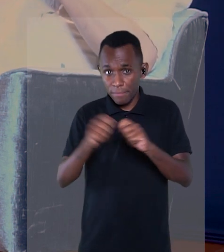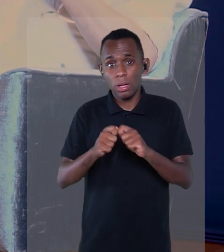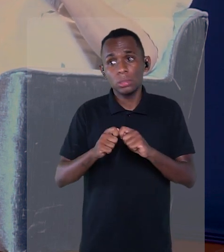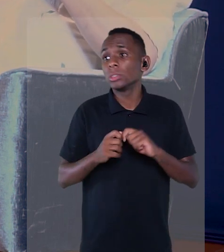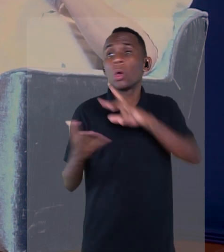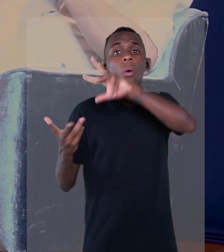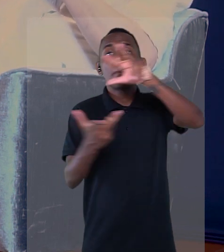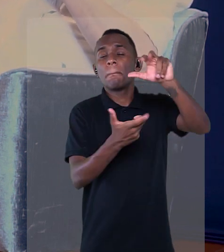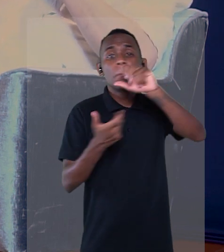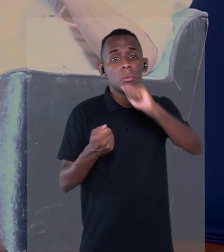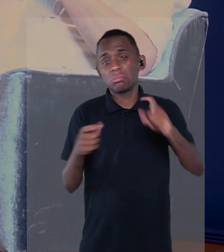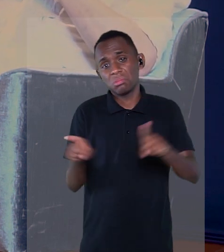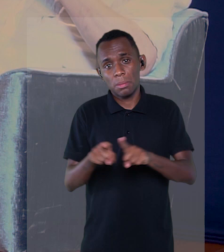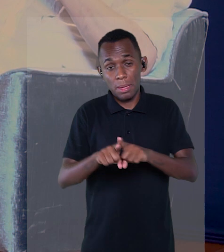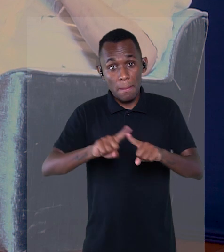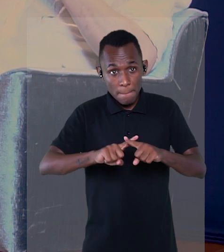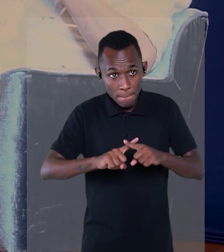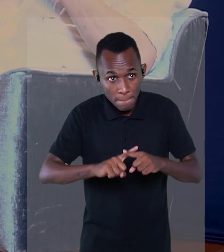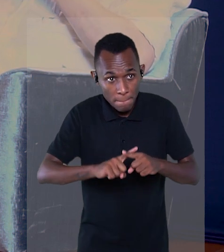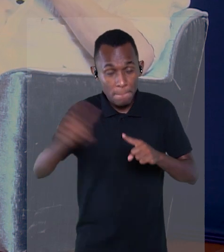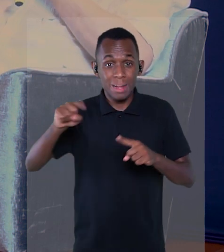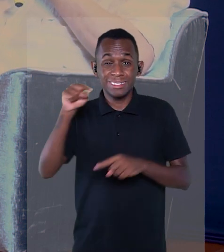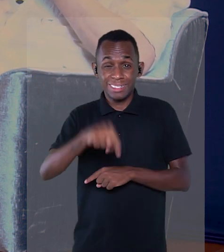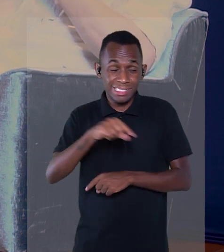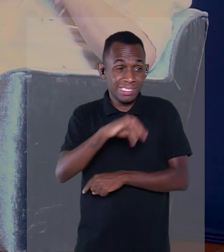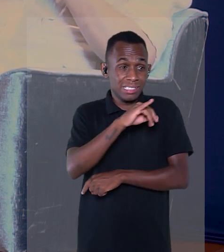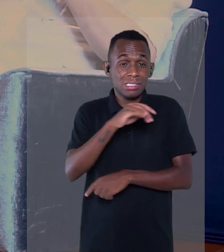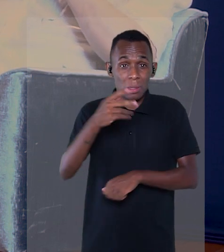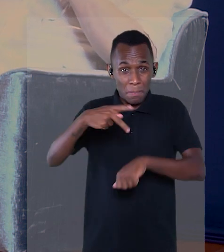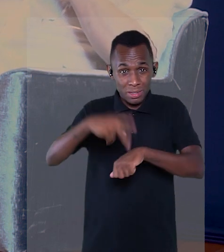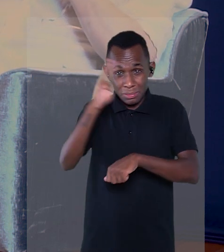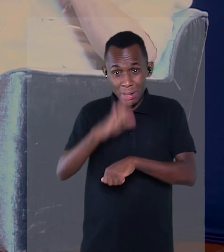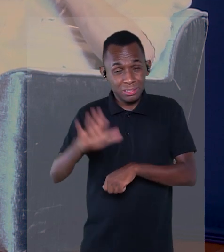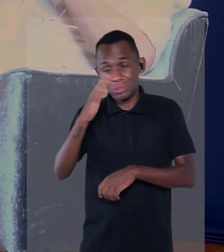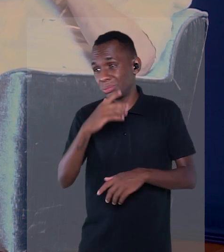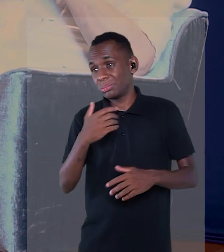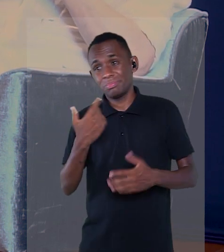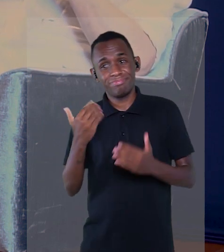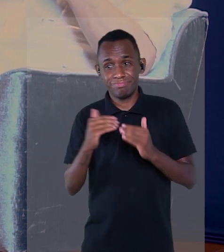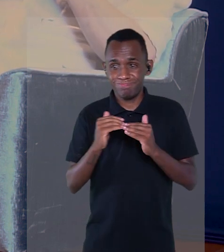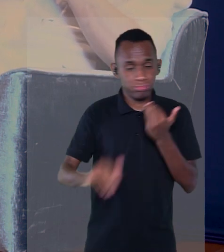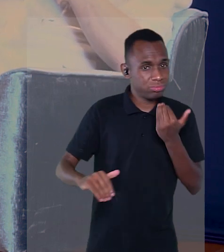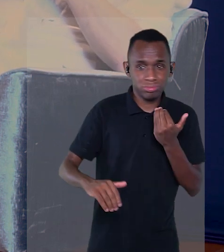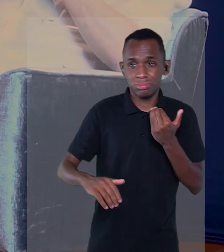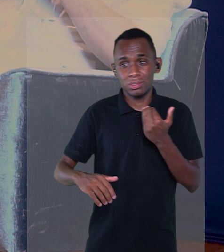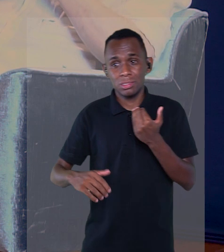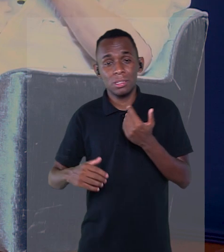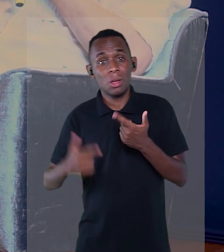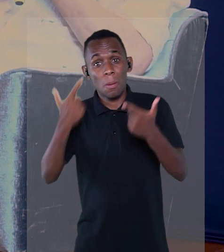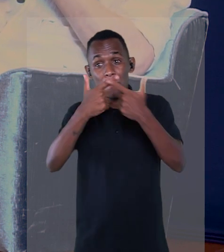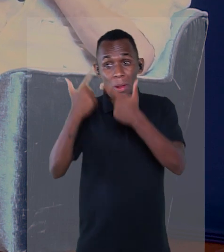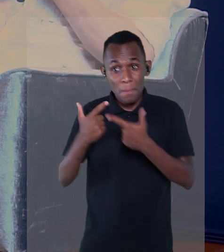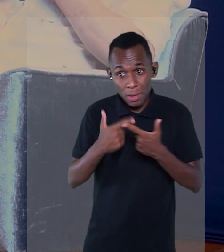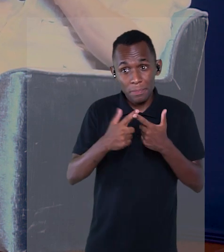uma novidade, mas aqui a coisa caiu muito mal, ela apanhou de todos os lados e tudo. Eu acho